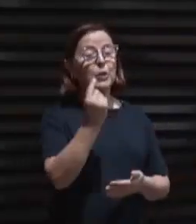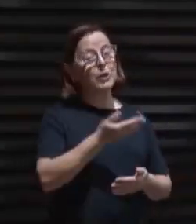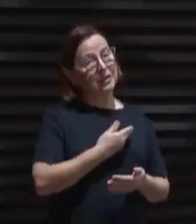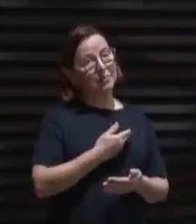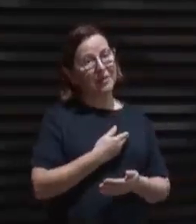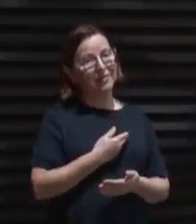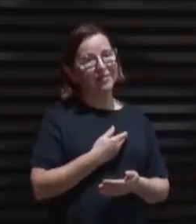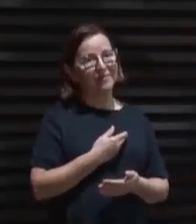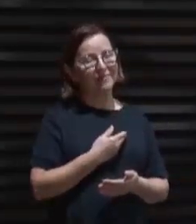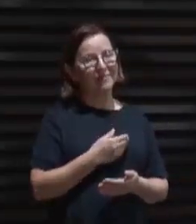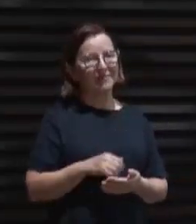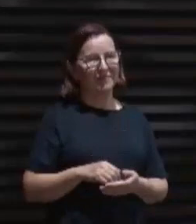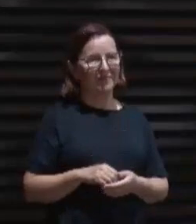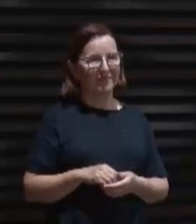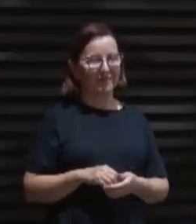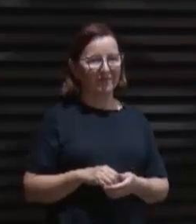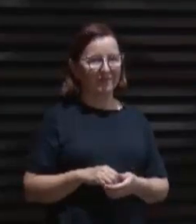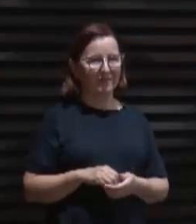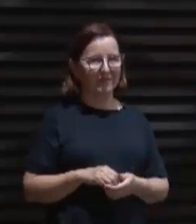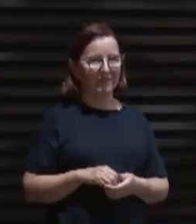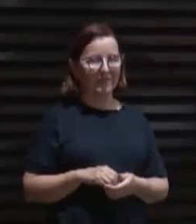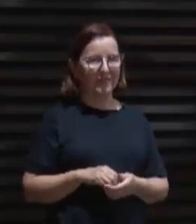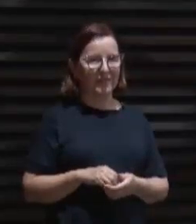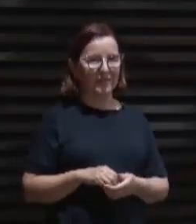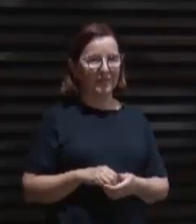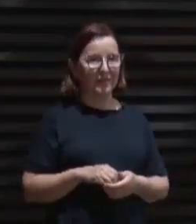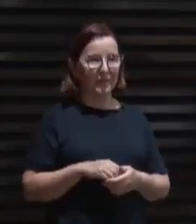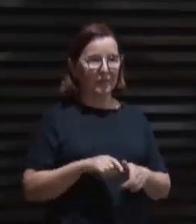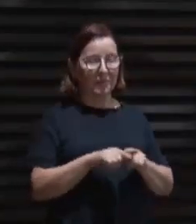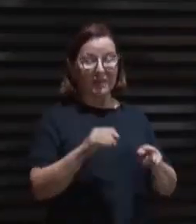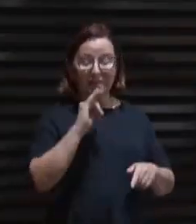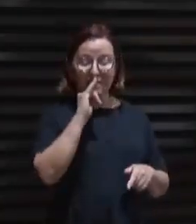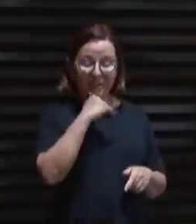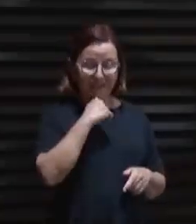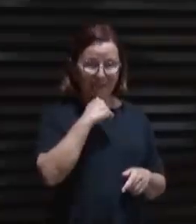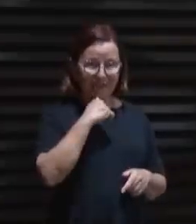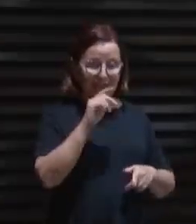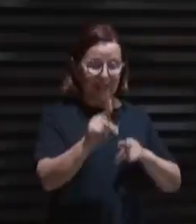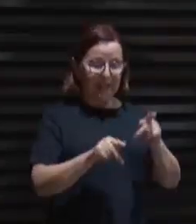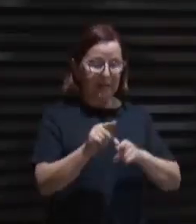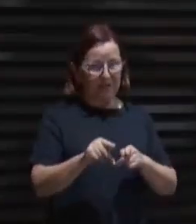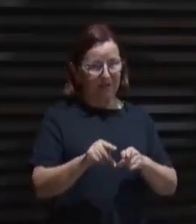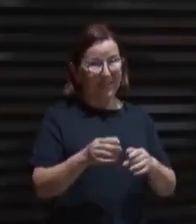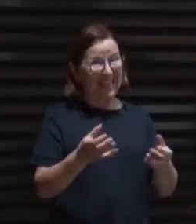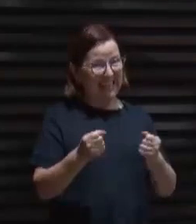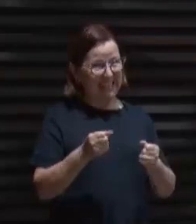Infelizes, desfavorecidos, desditosos são as pessoas que andam nesse conselho.